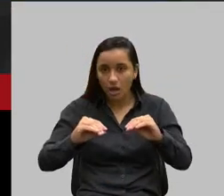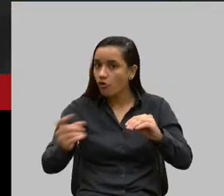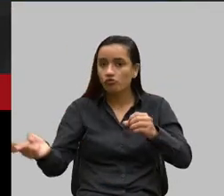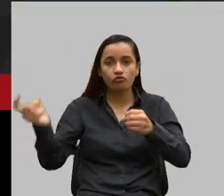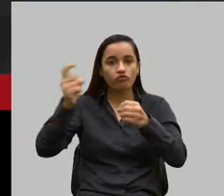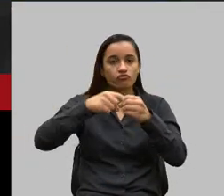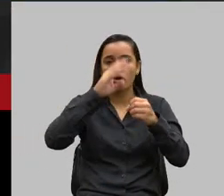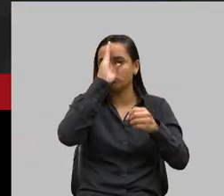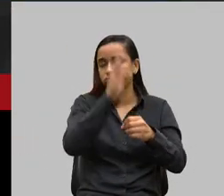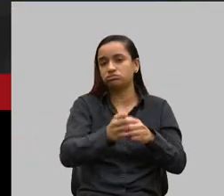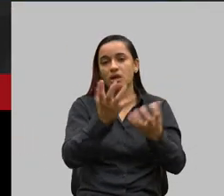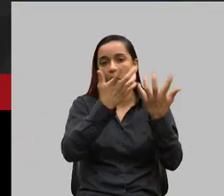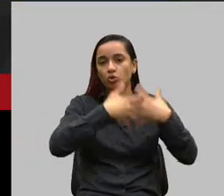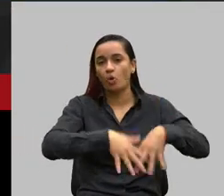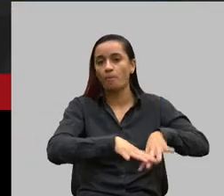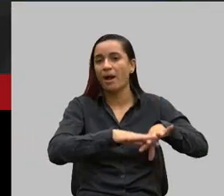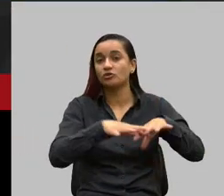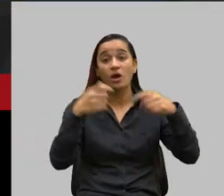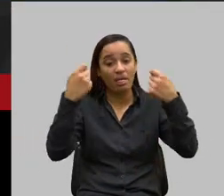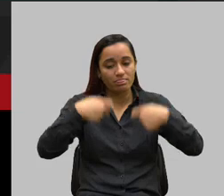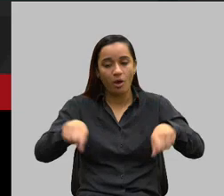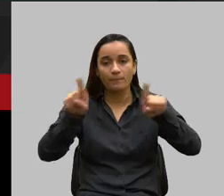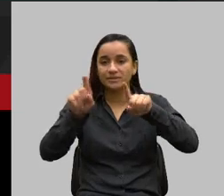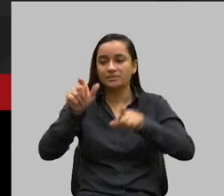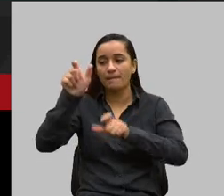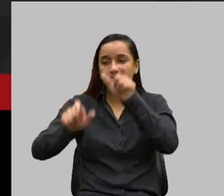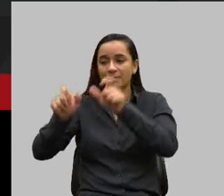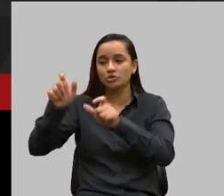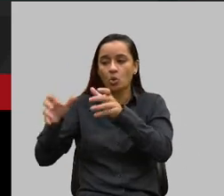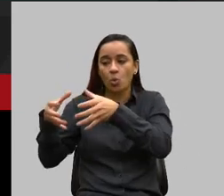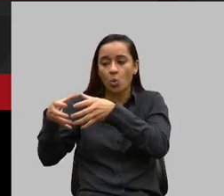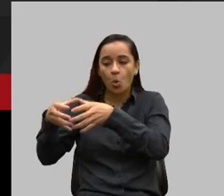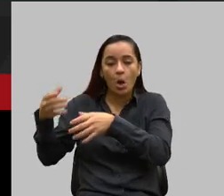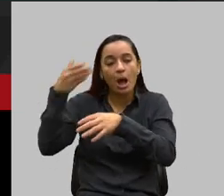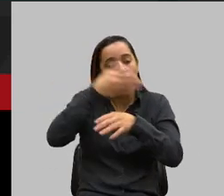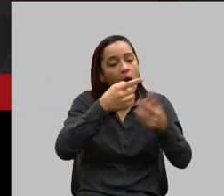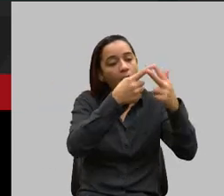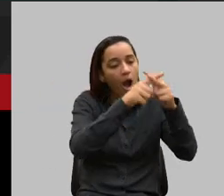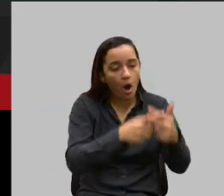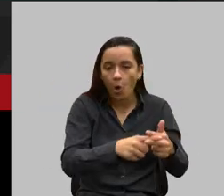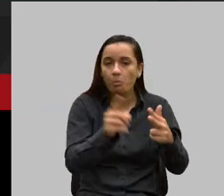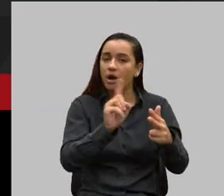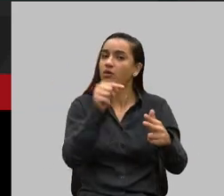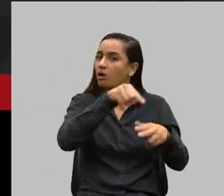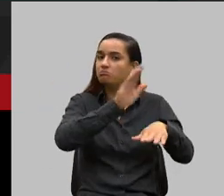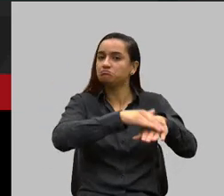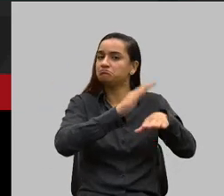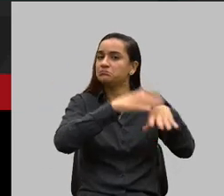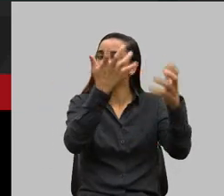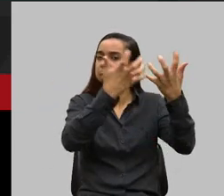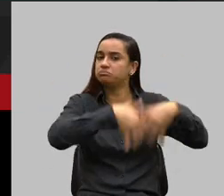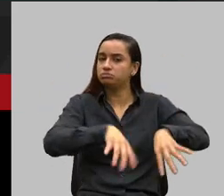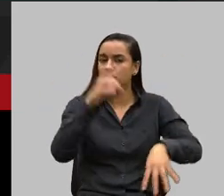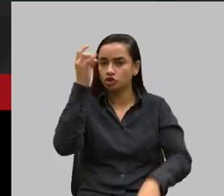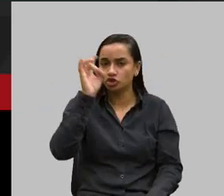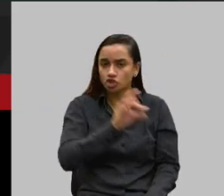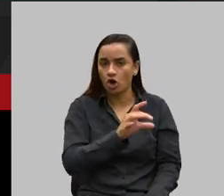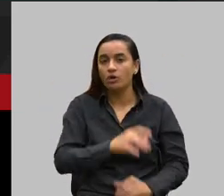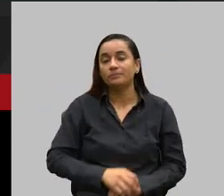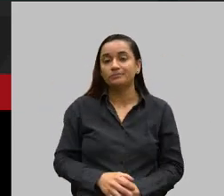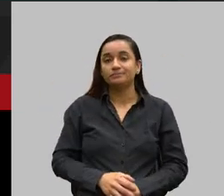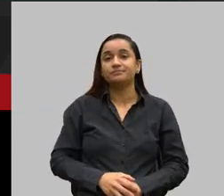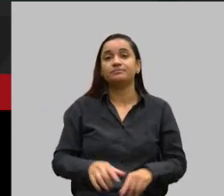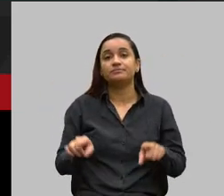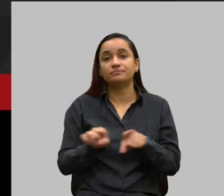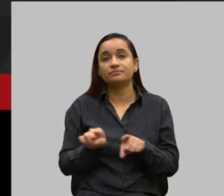equipe se desloque até o local para virar a chave então isso aí também vai ser um divisor de águas limpeza de mais de